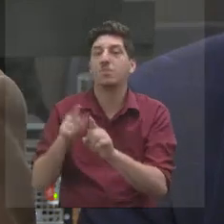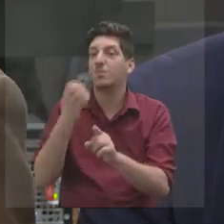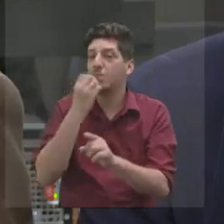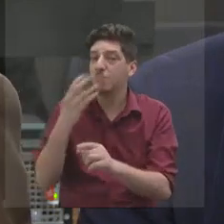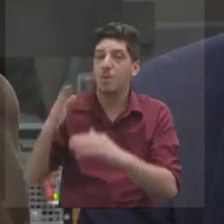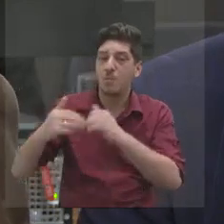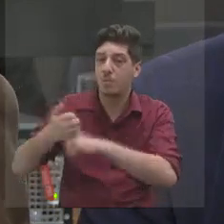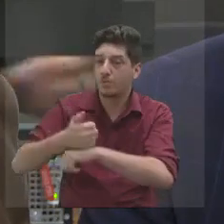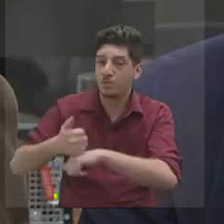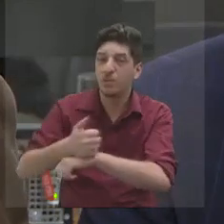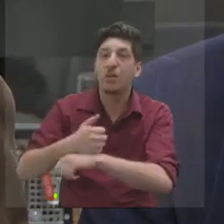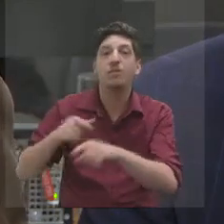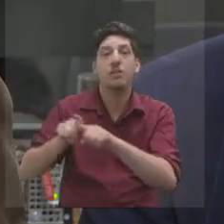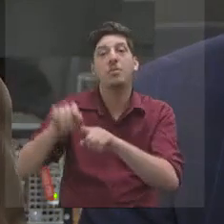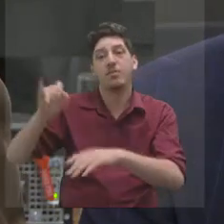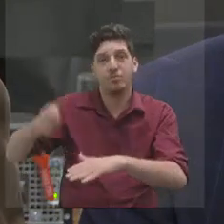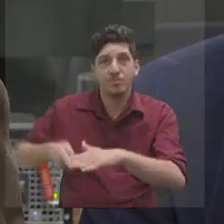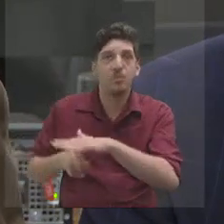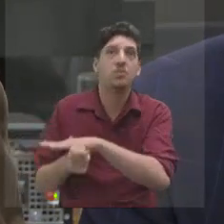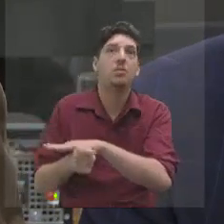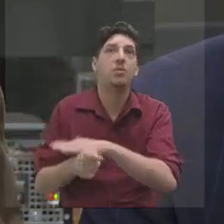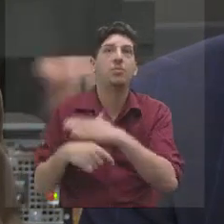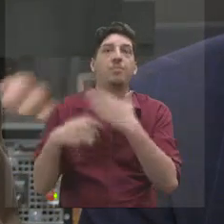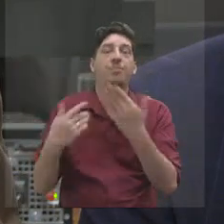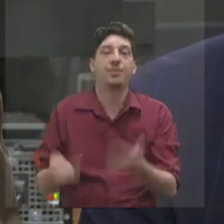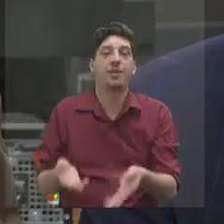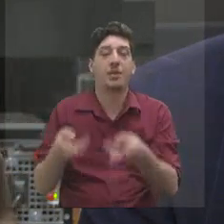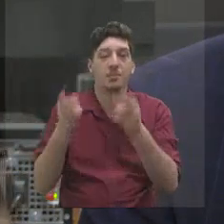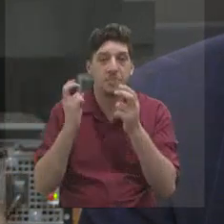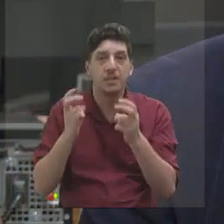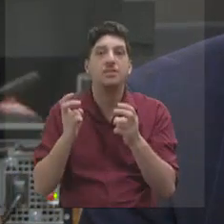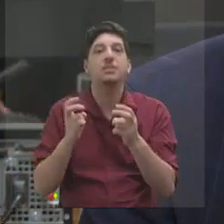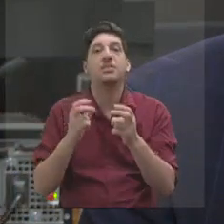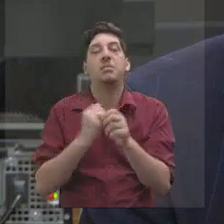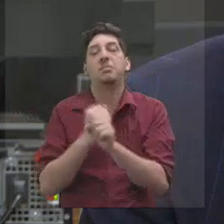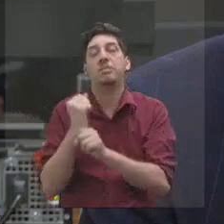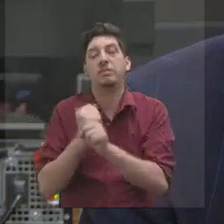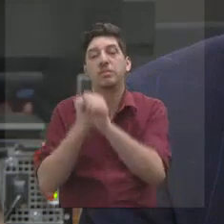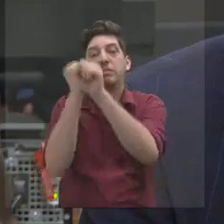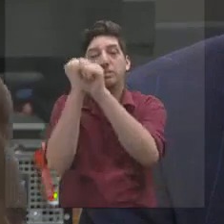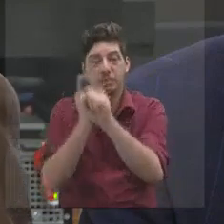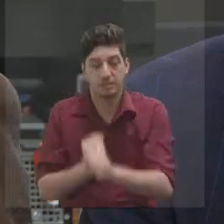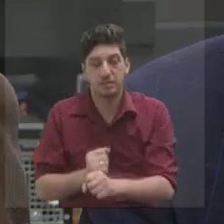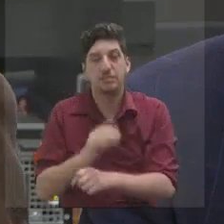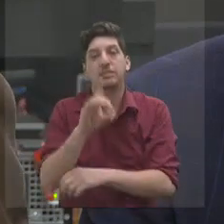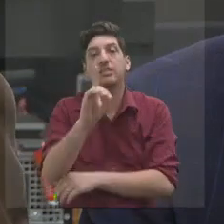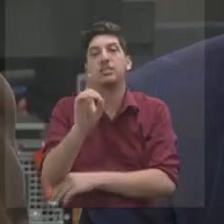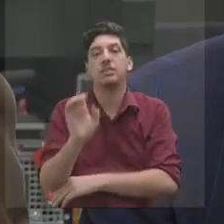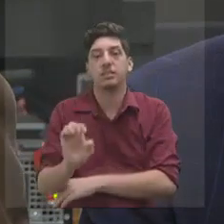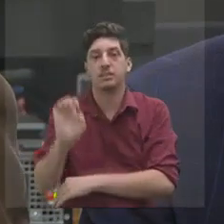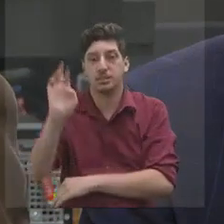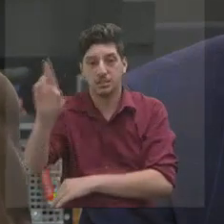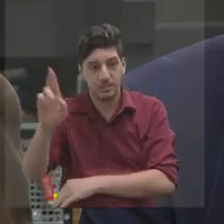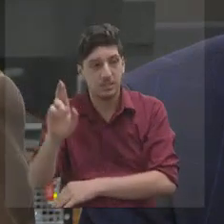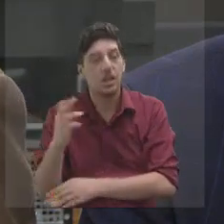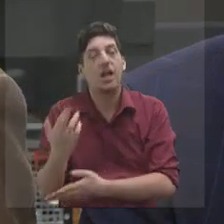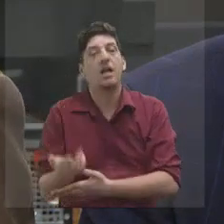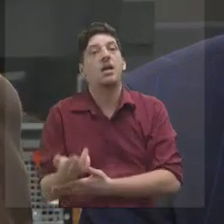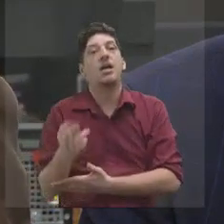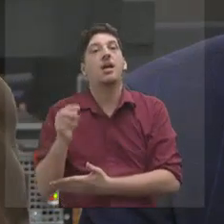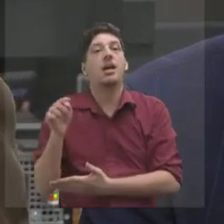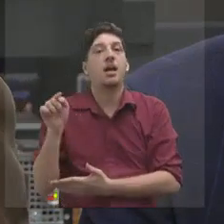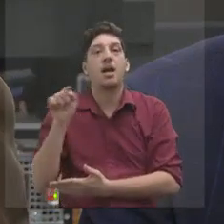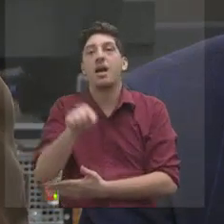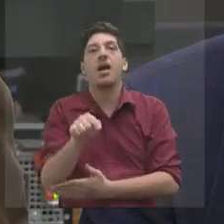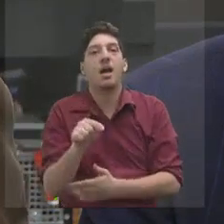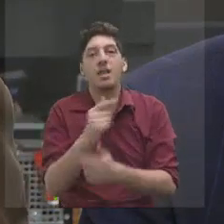sem investimento e eu percebo que é por décadas o Dr ele não vem se dando a